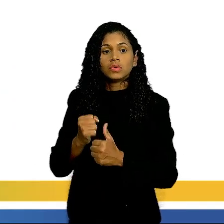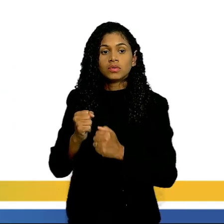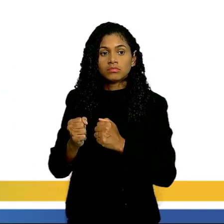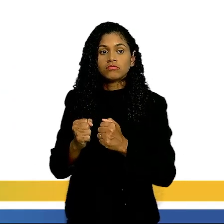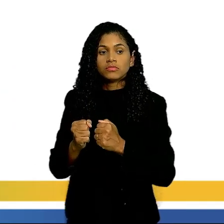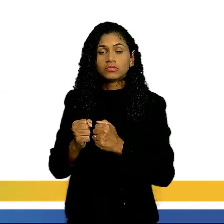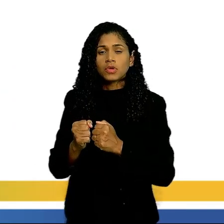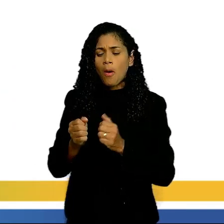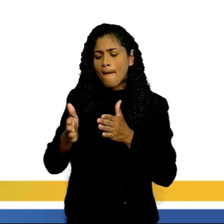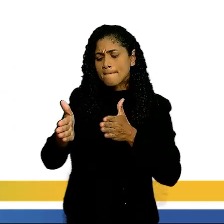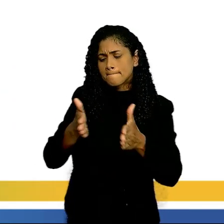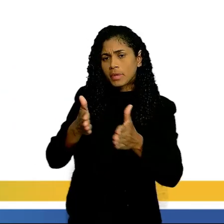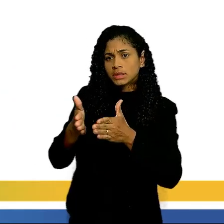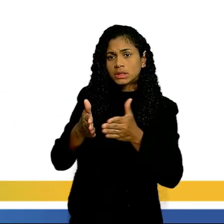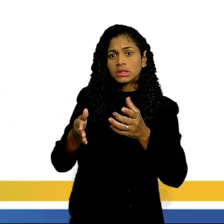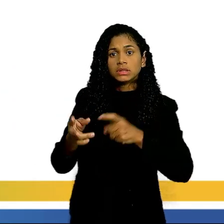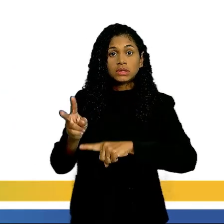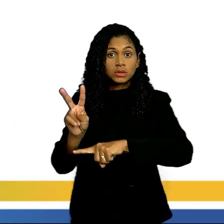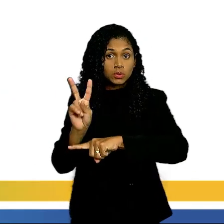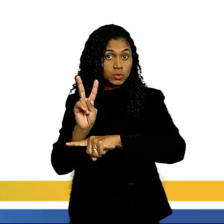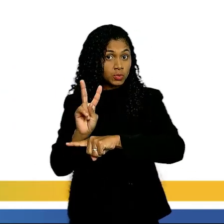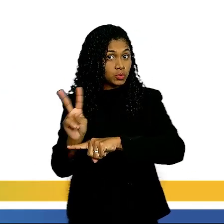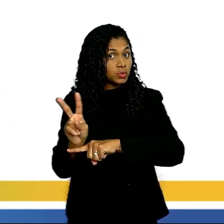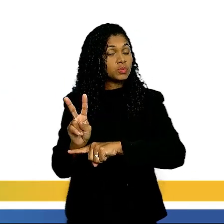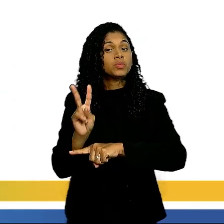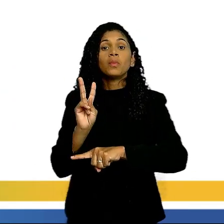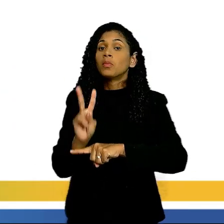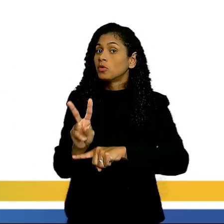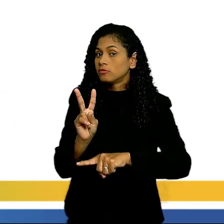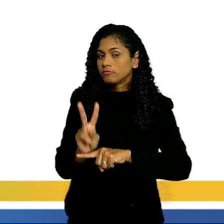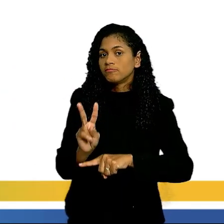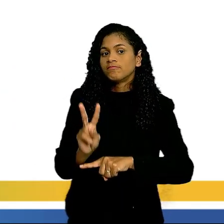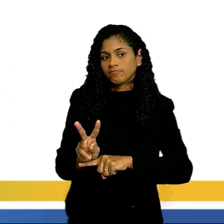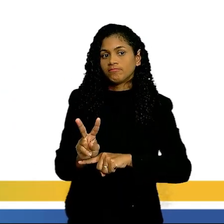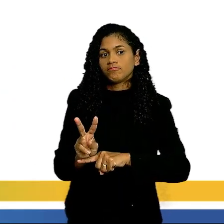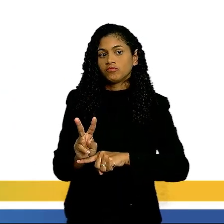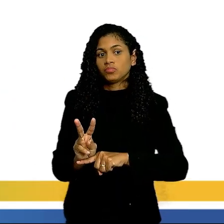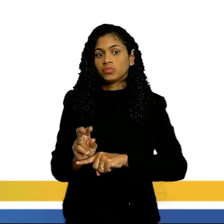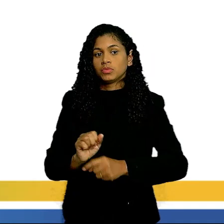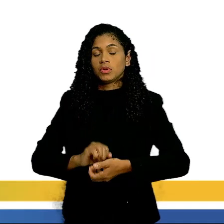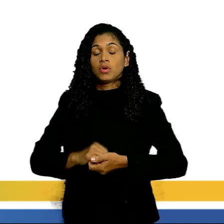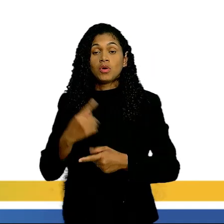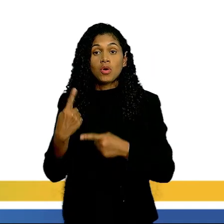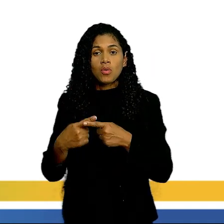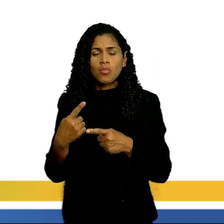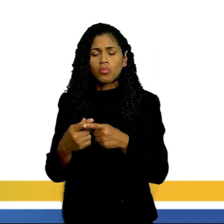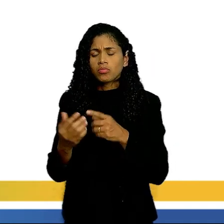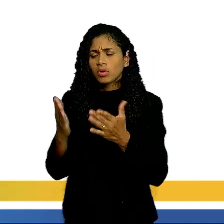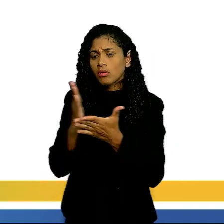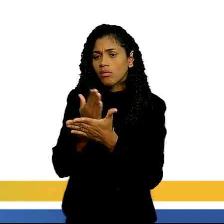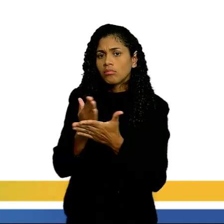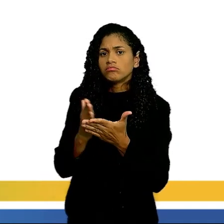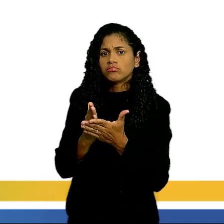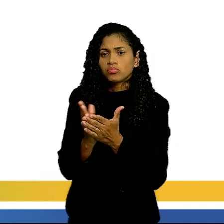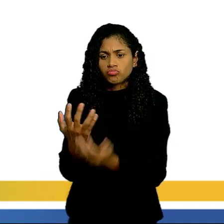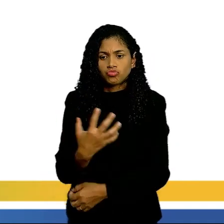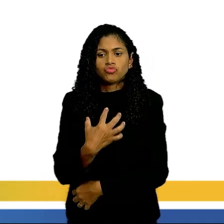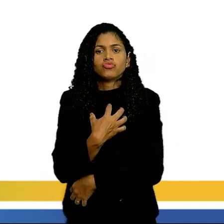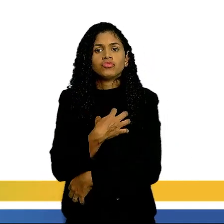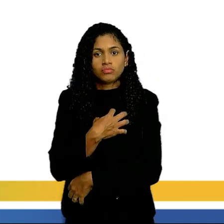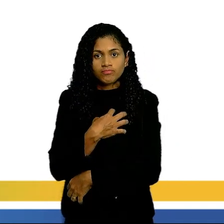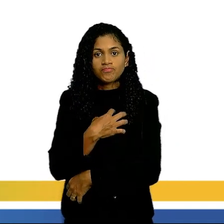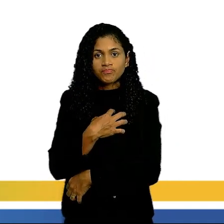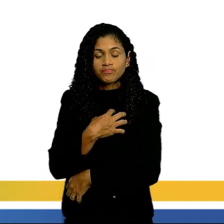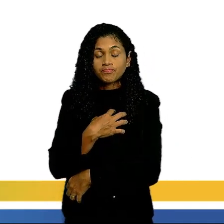garante que só vai ficar ali o tempo necessário. Mas algumas atitudes dele vão levar a essa insatisfação